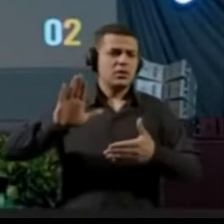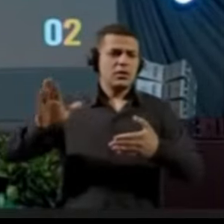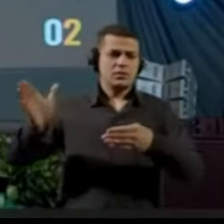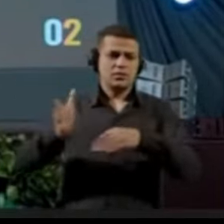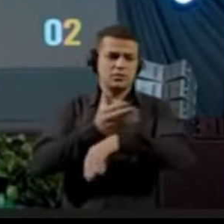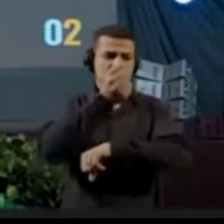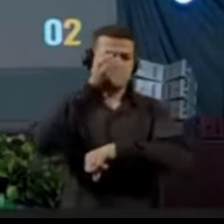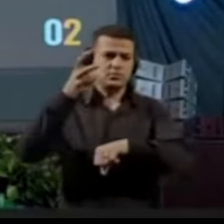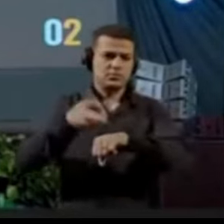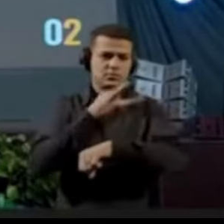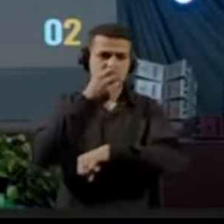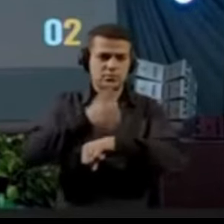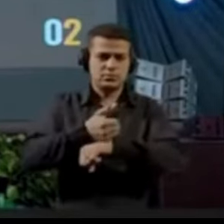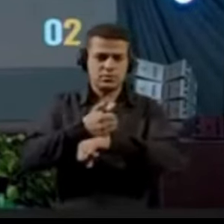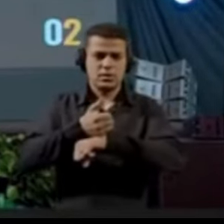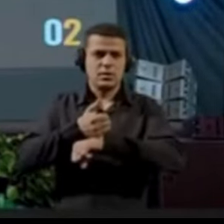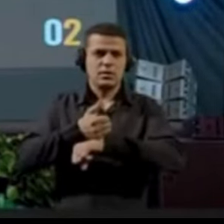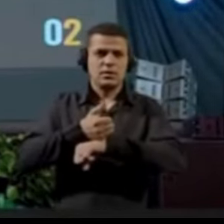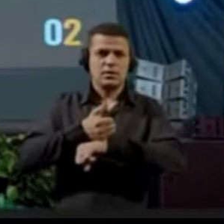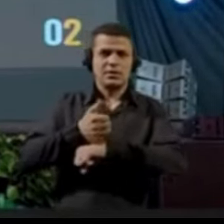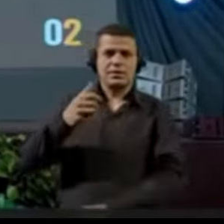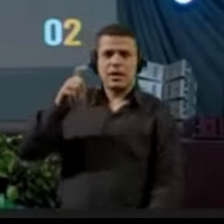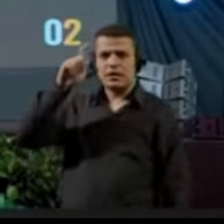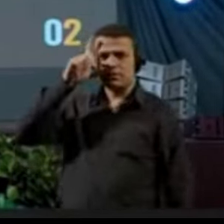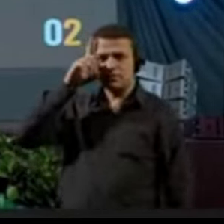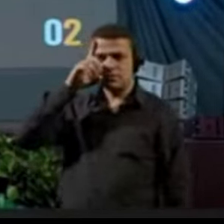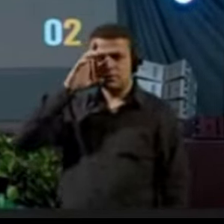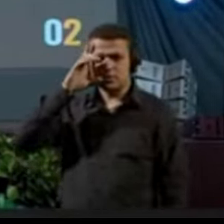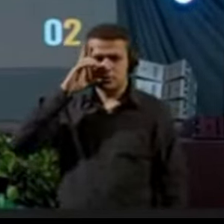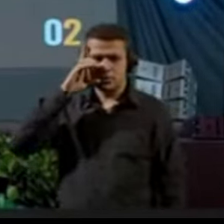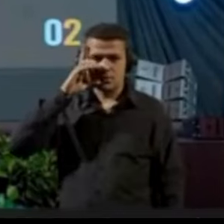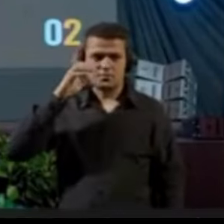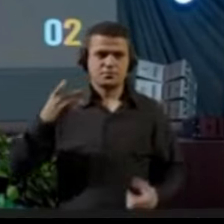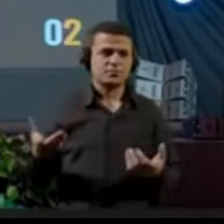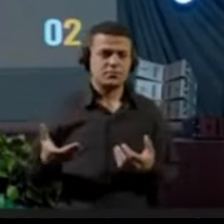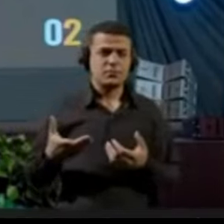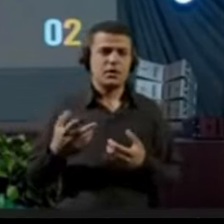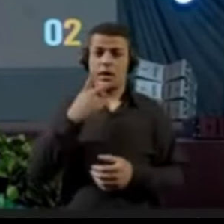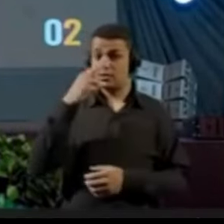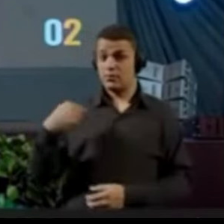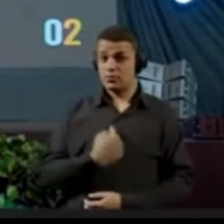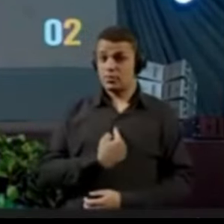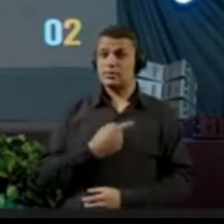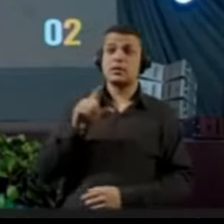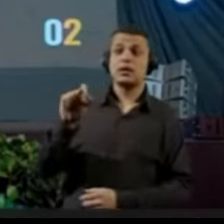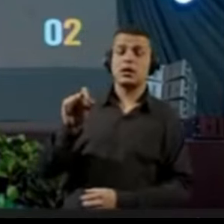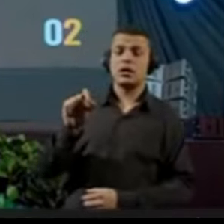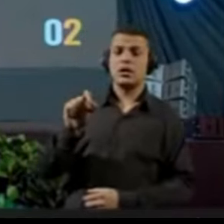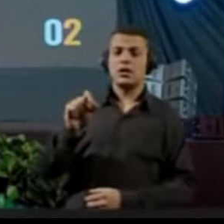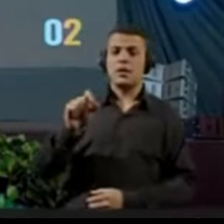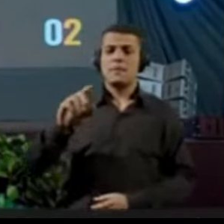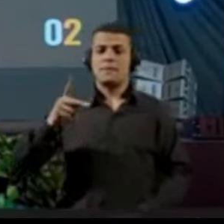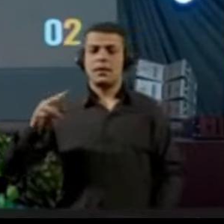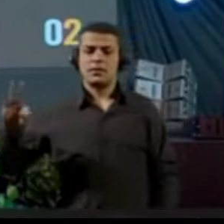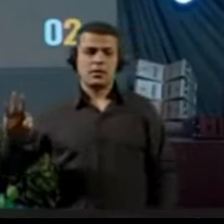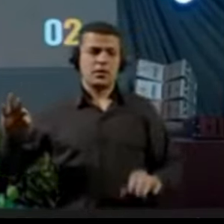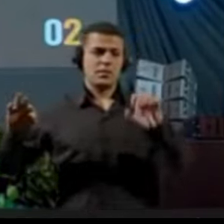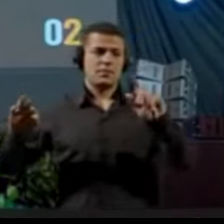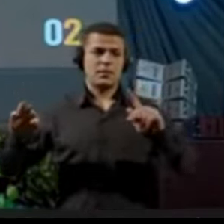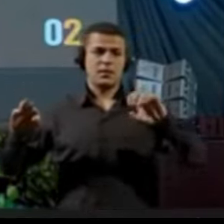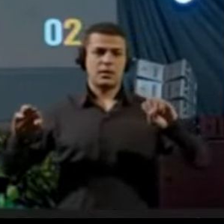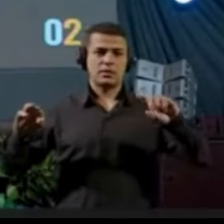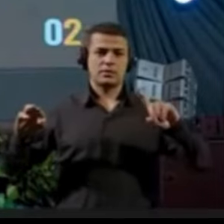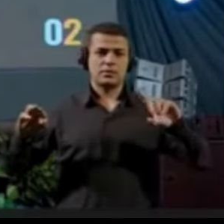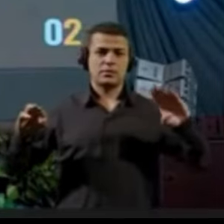quando o Aécio era o representante da direita, e nós achávamos que PT e